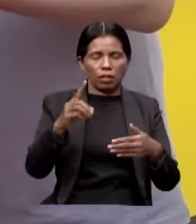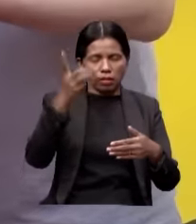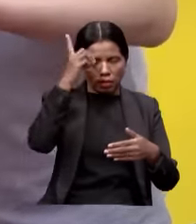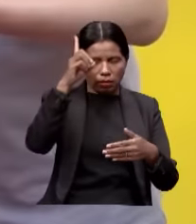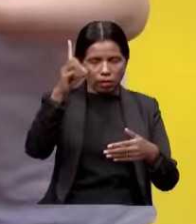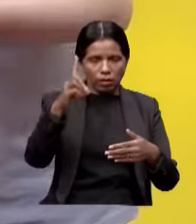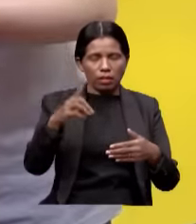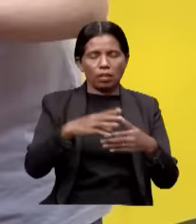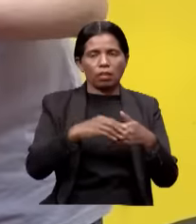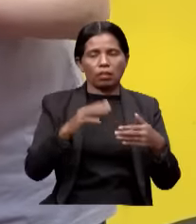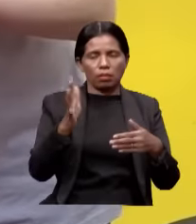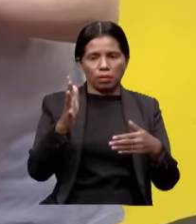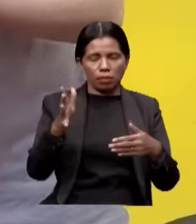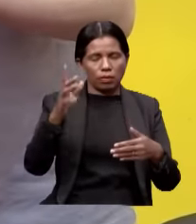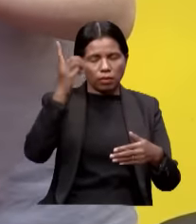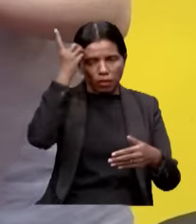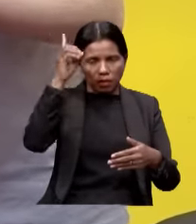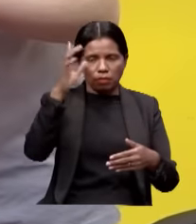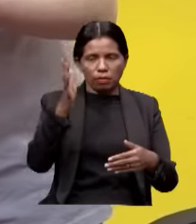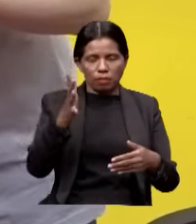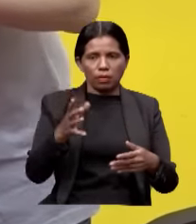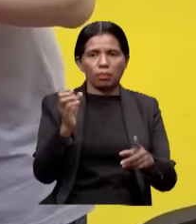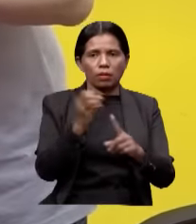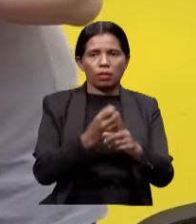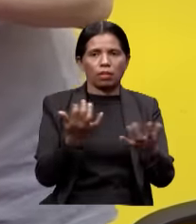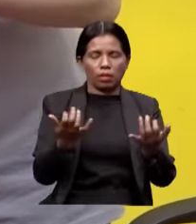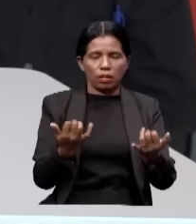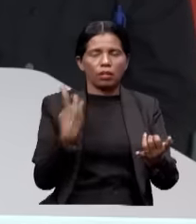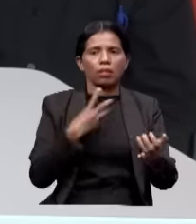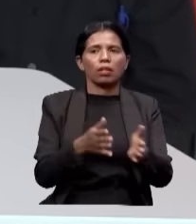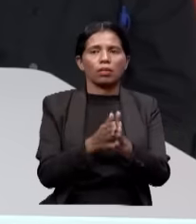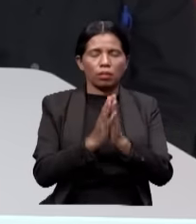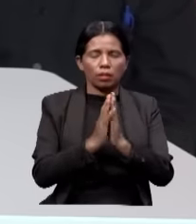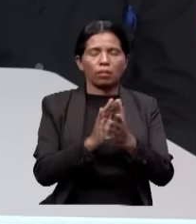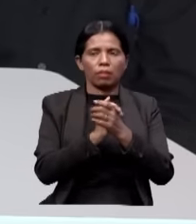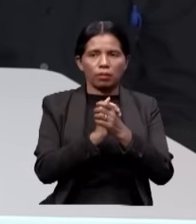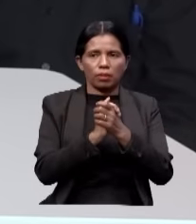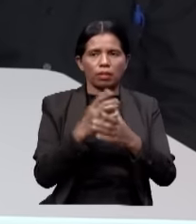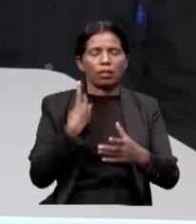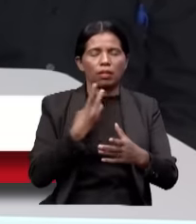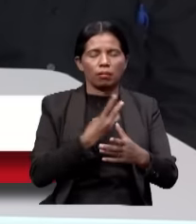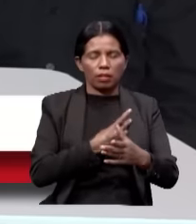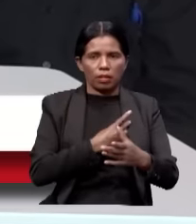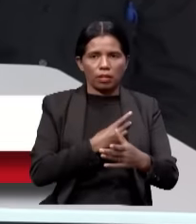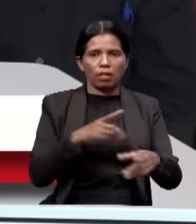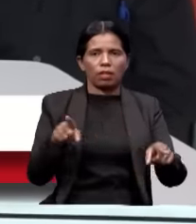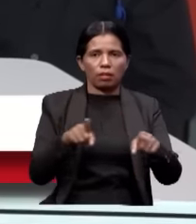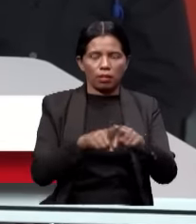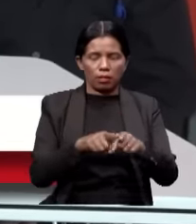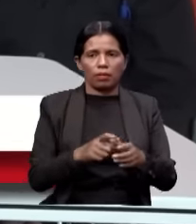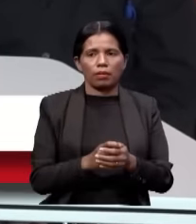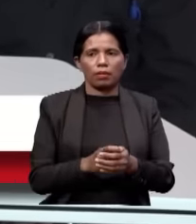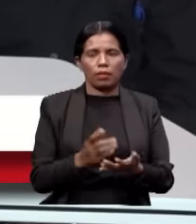Nulo, mehi Lima Nulo. E a oportunidade de né, a minha cara com os parabéns para minha clientes, moça nessa consumidor,